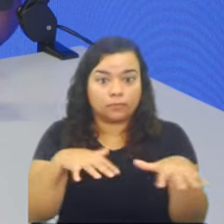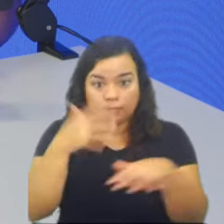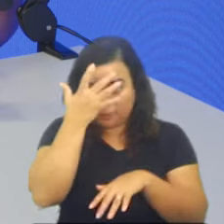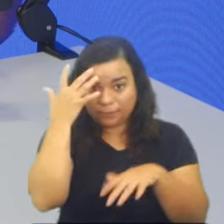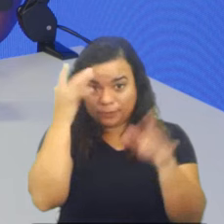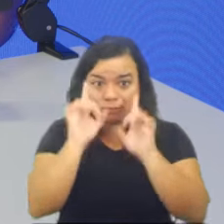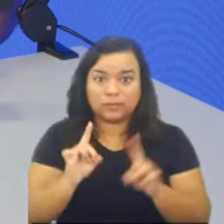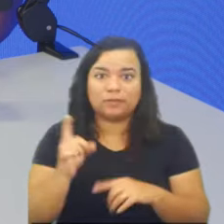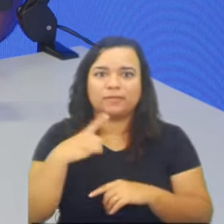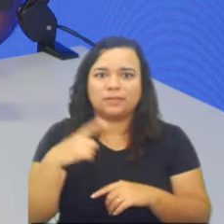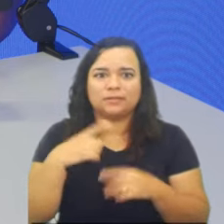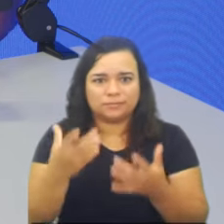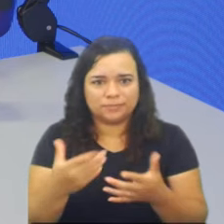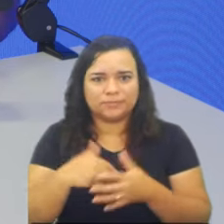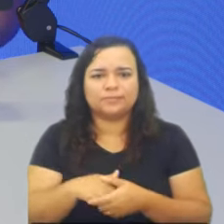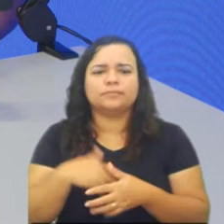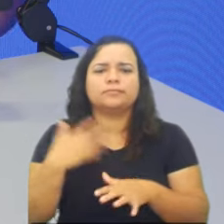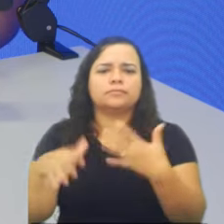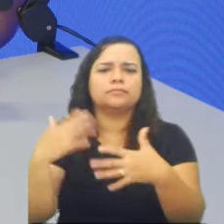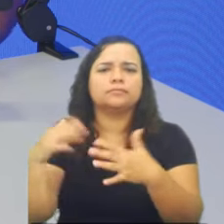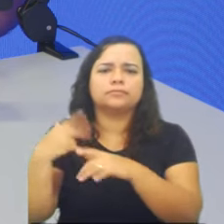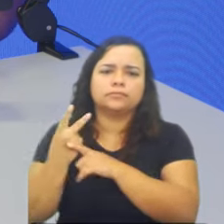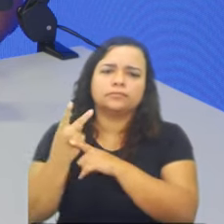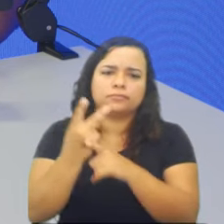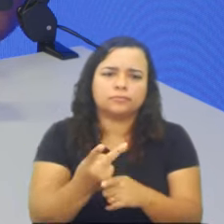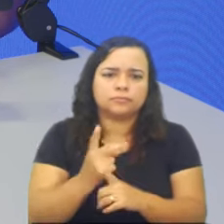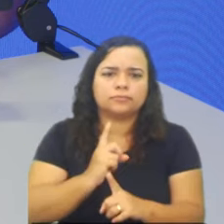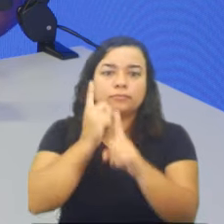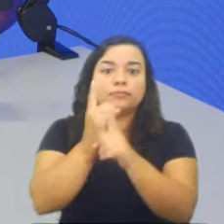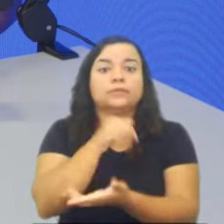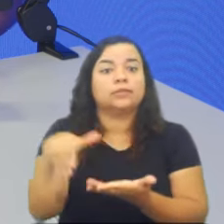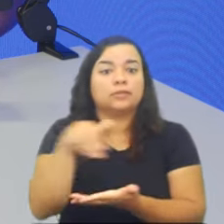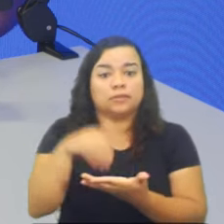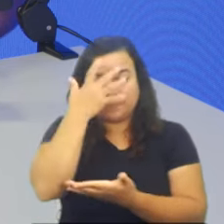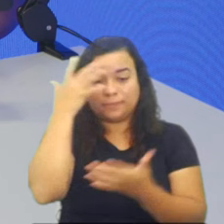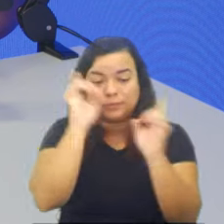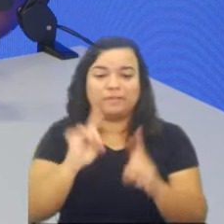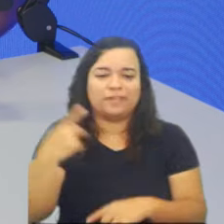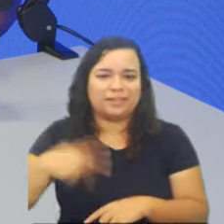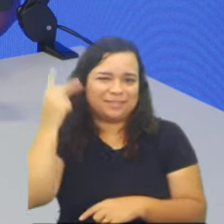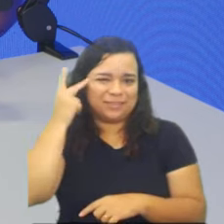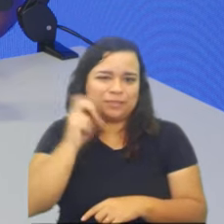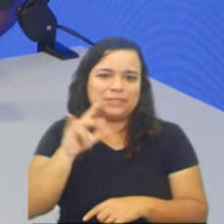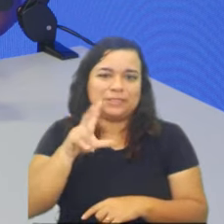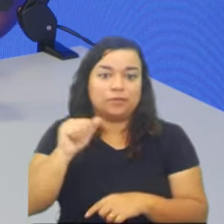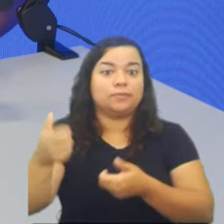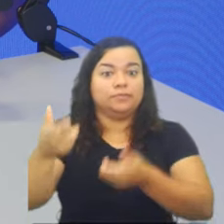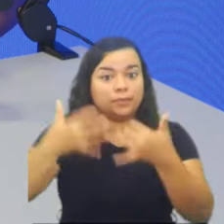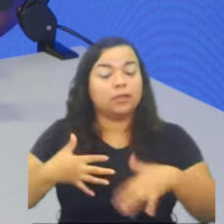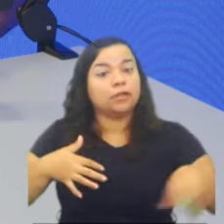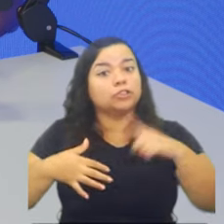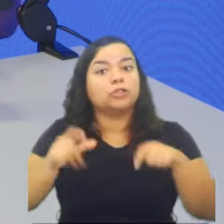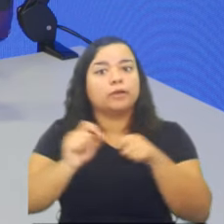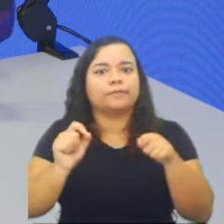deficiência né E aí eu fui atrás disso encontrei a Silva que é a secretária da pessoa com deficiência aqui de São Paulo e ela